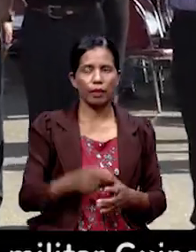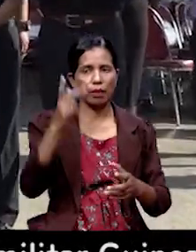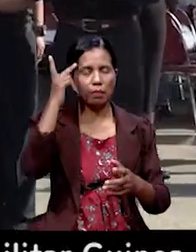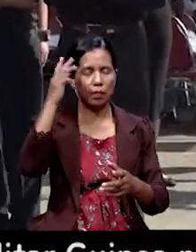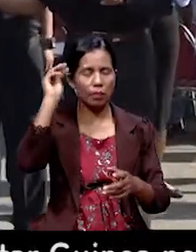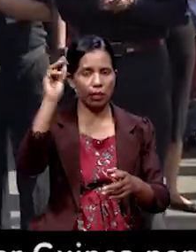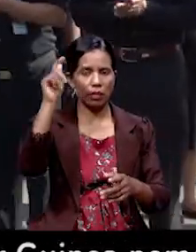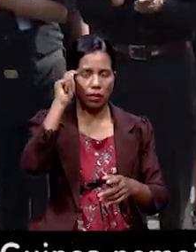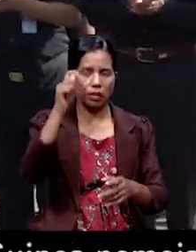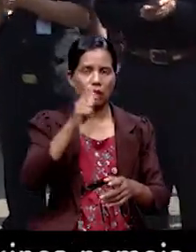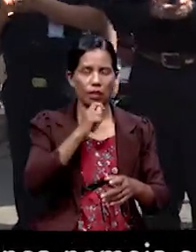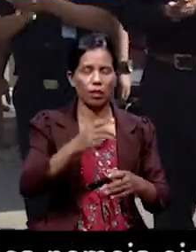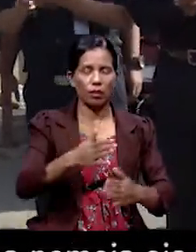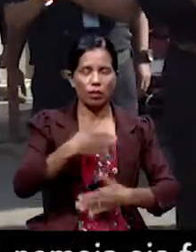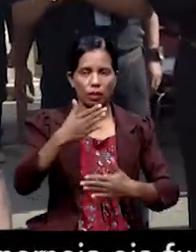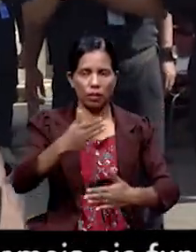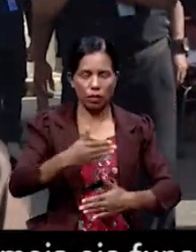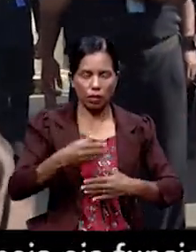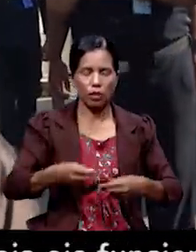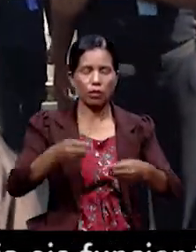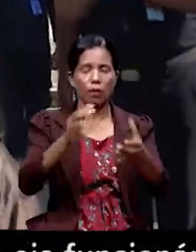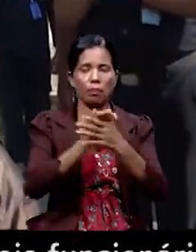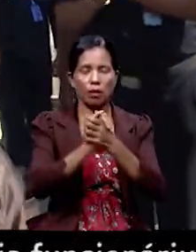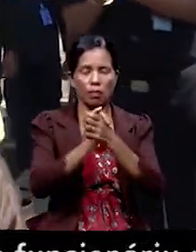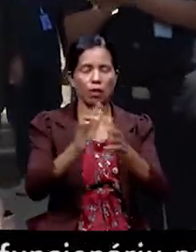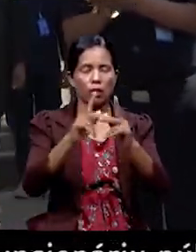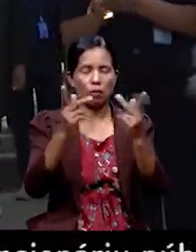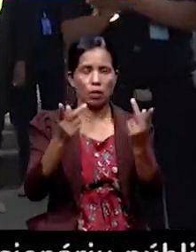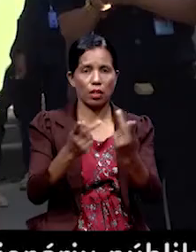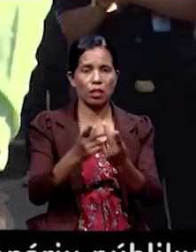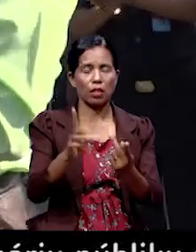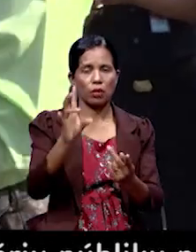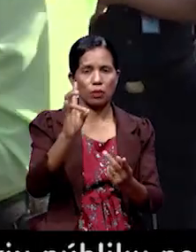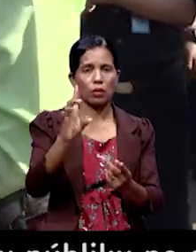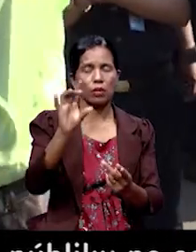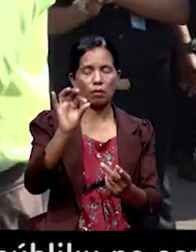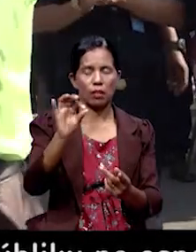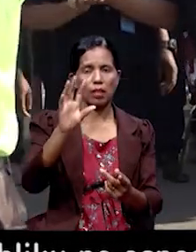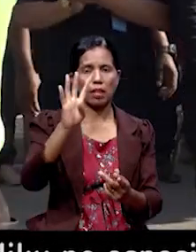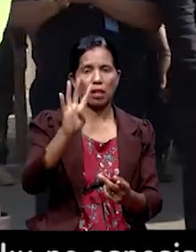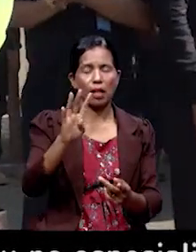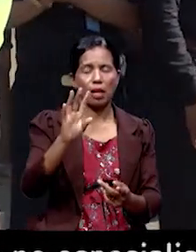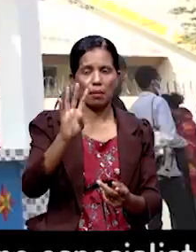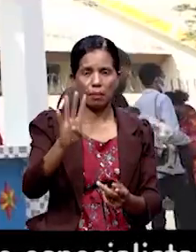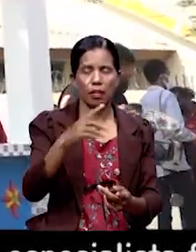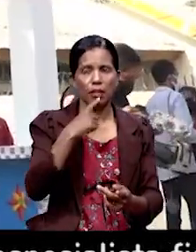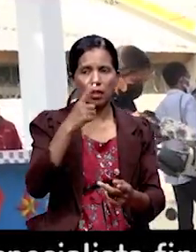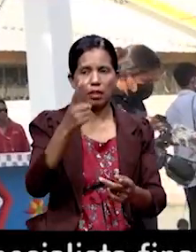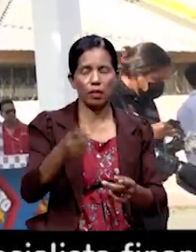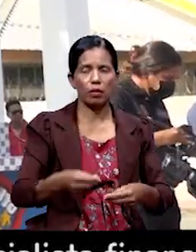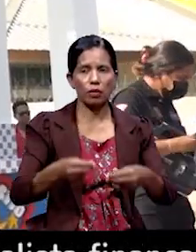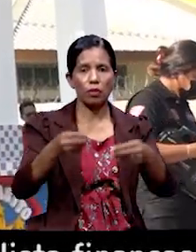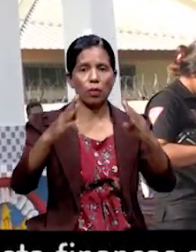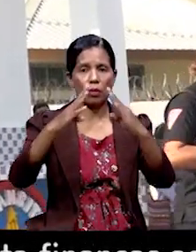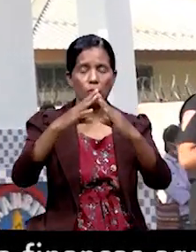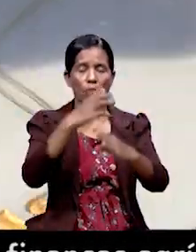Primeiro-ministro Taur Matanrua contente no congratula Companhia Rural 7984 Nianain Mahoka nebe oferece posto nen ba